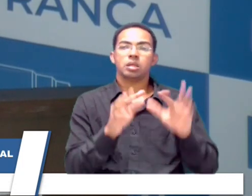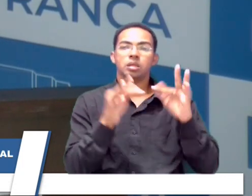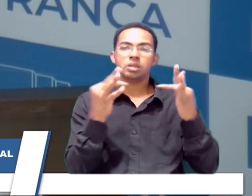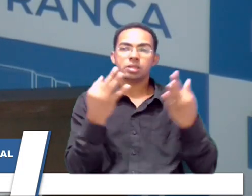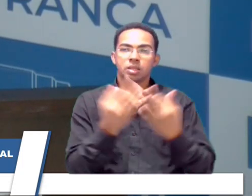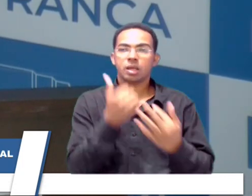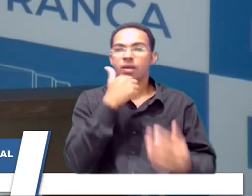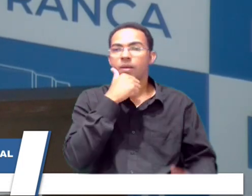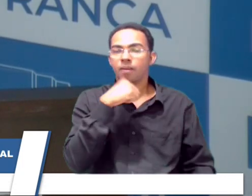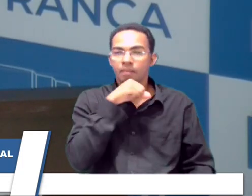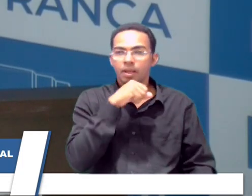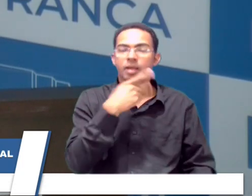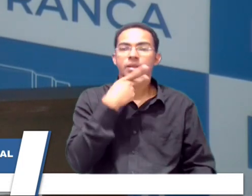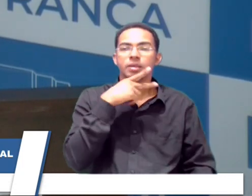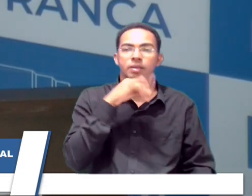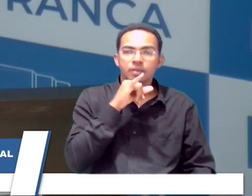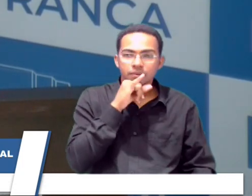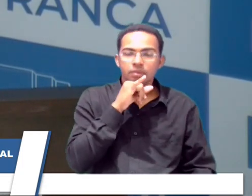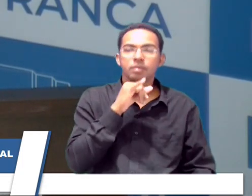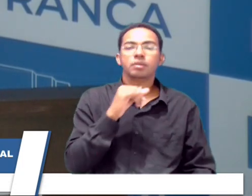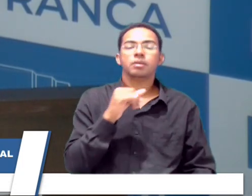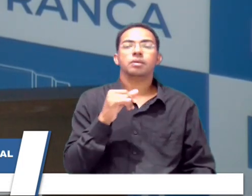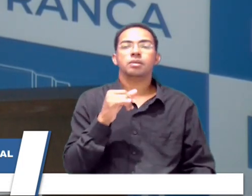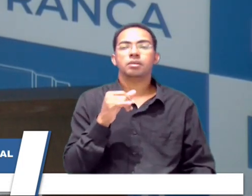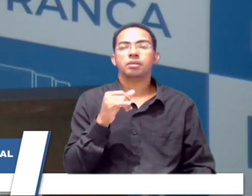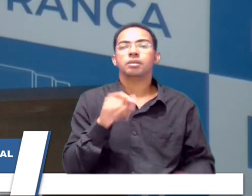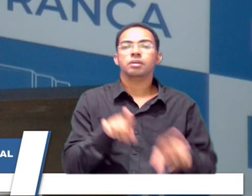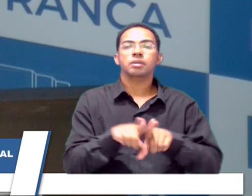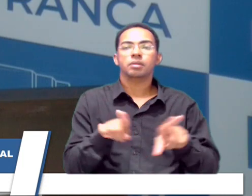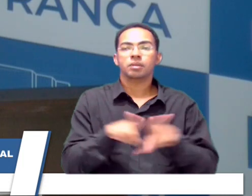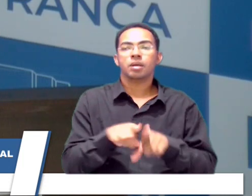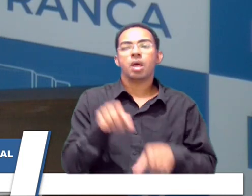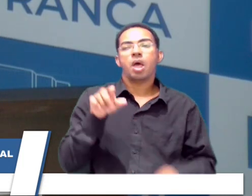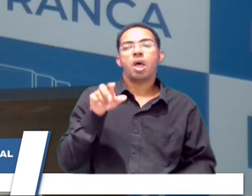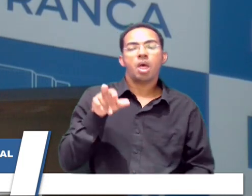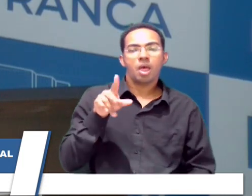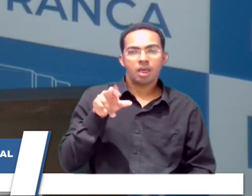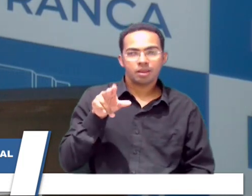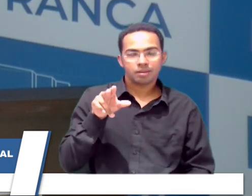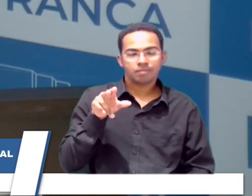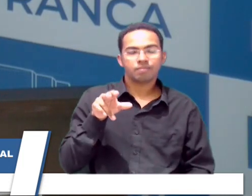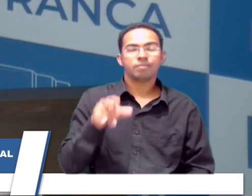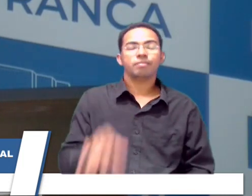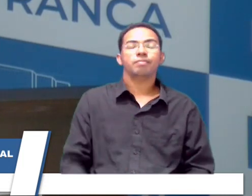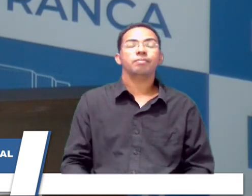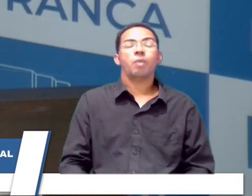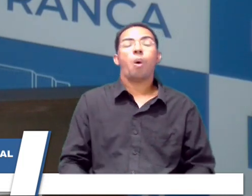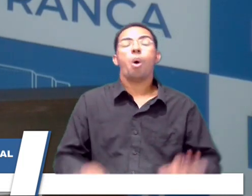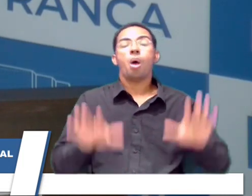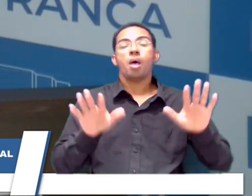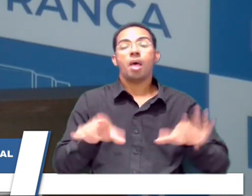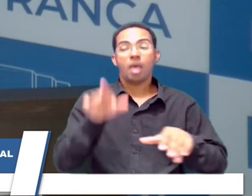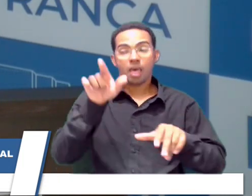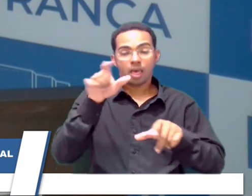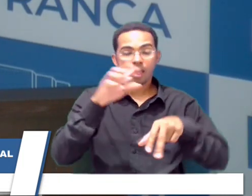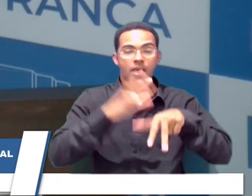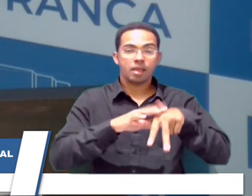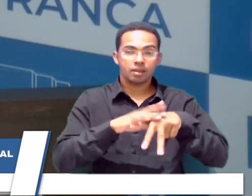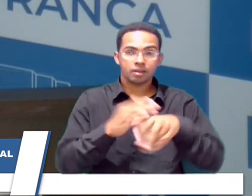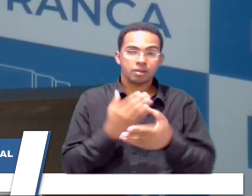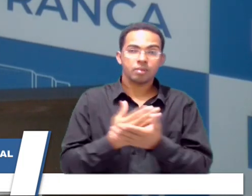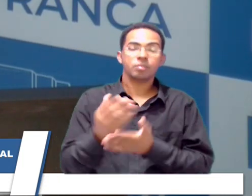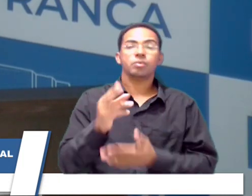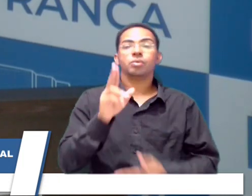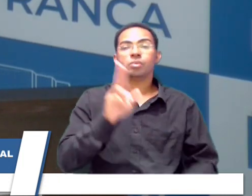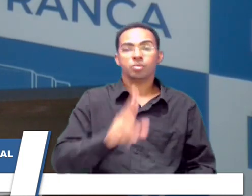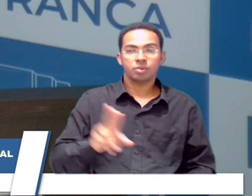pais, mães, né? Do pai, da mãe, quer dizer, e da irmã. Foi quando essa paciente começou a utilizar,